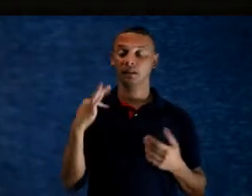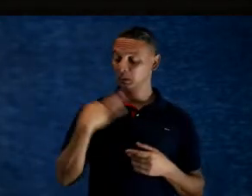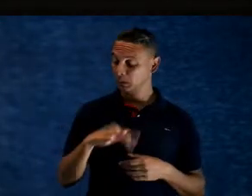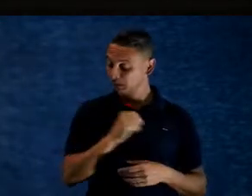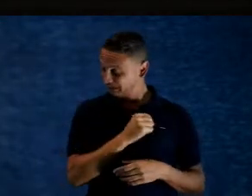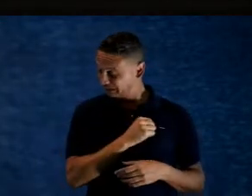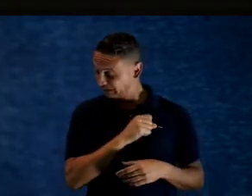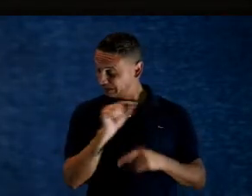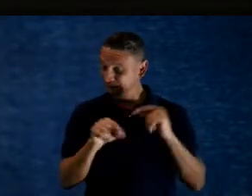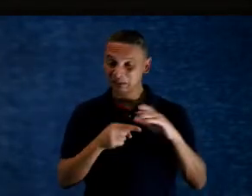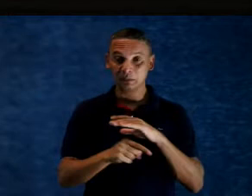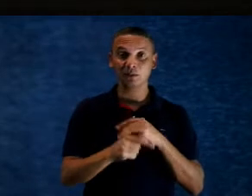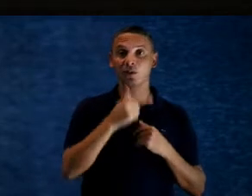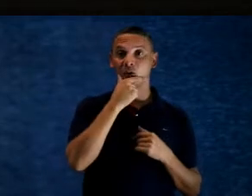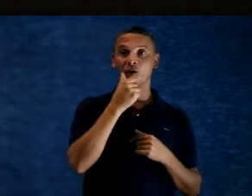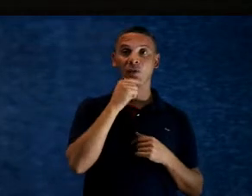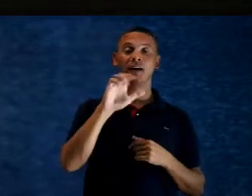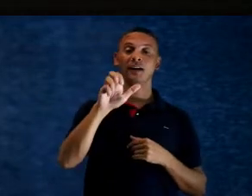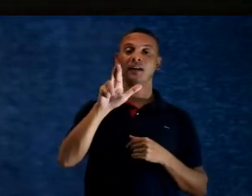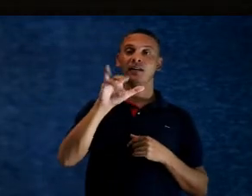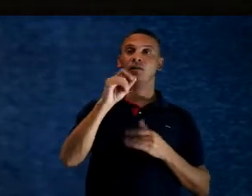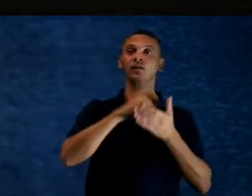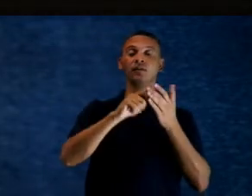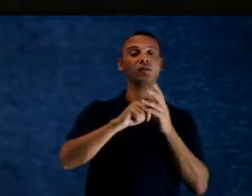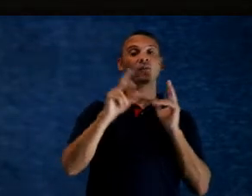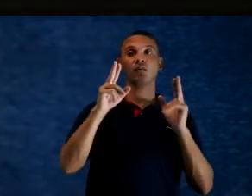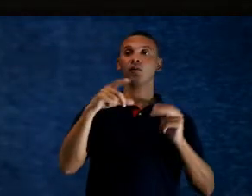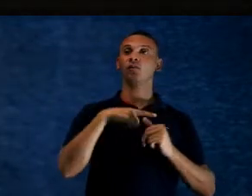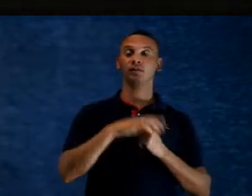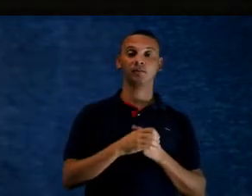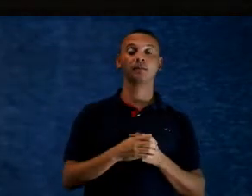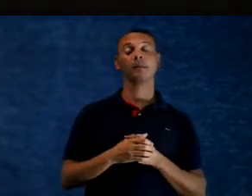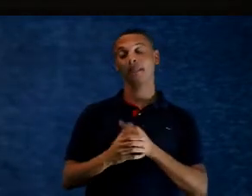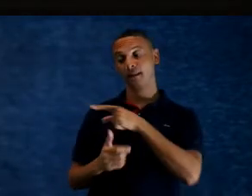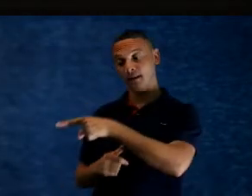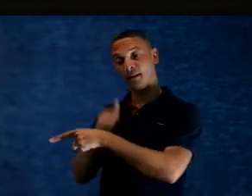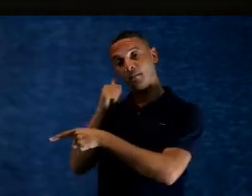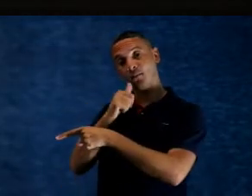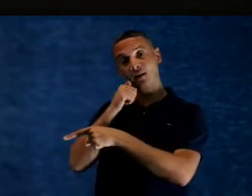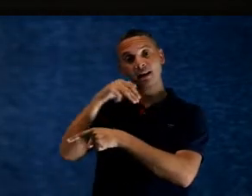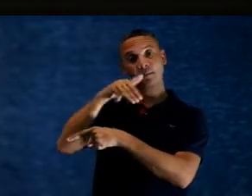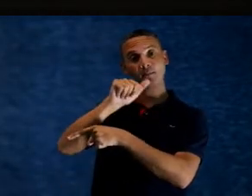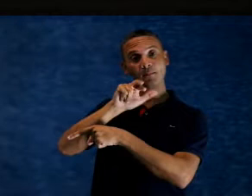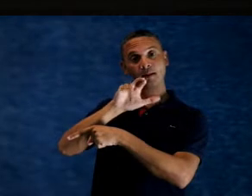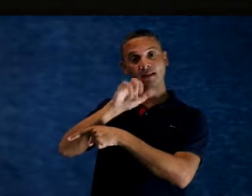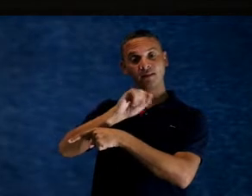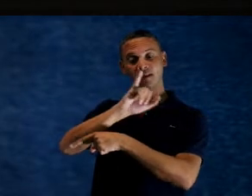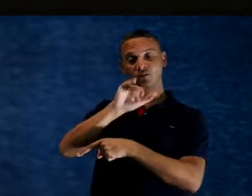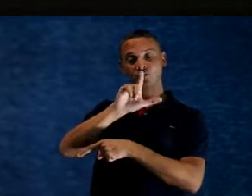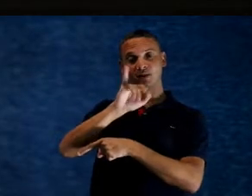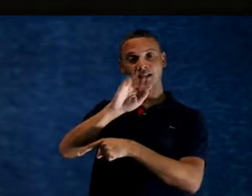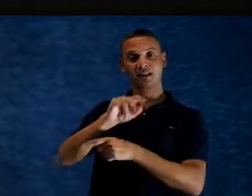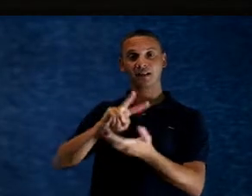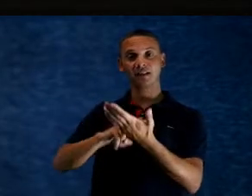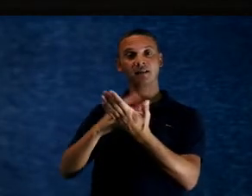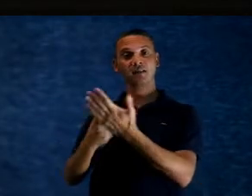a pessoa parece que não é como um monstro cujas garras estão apertando a garganta. Ela descreve isso, né,